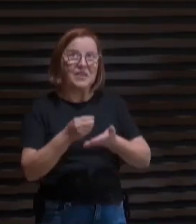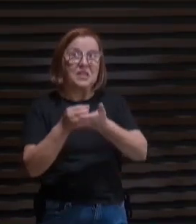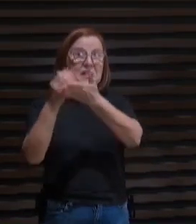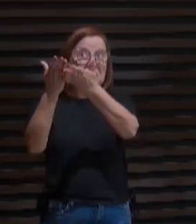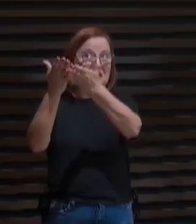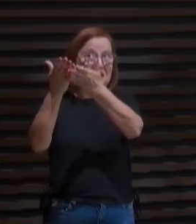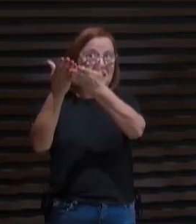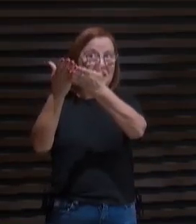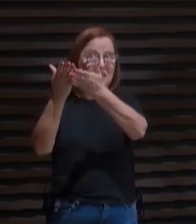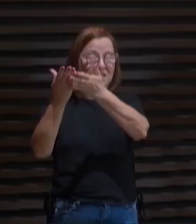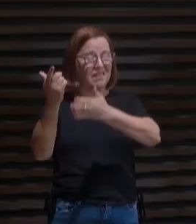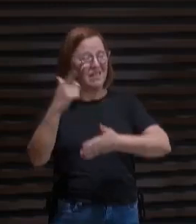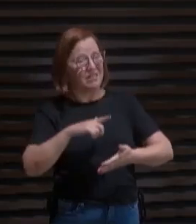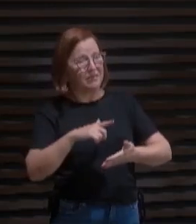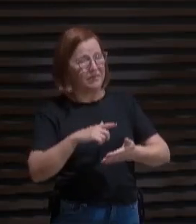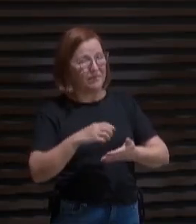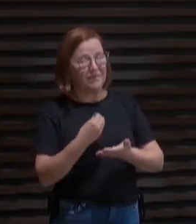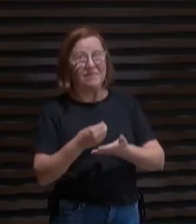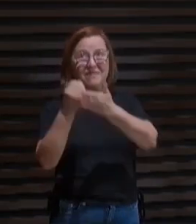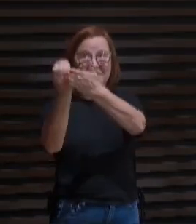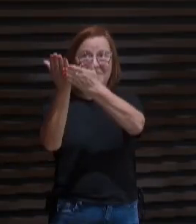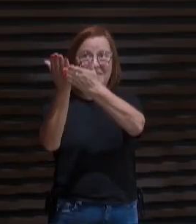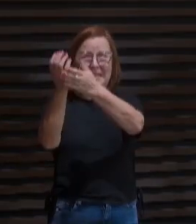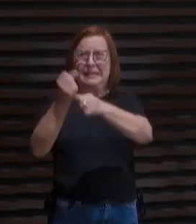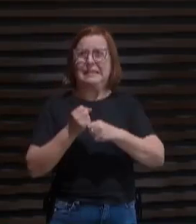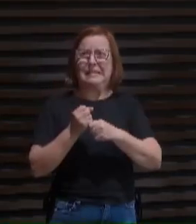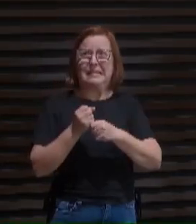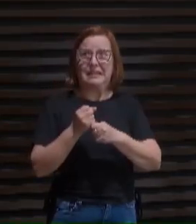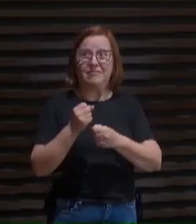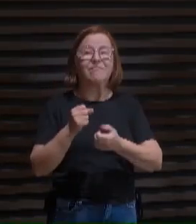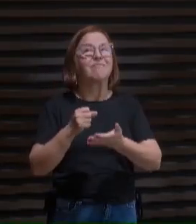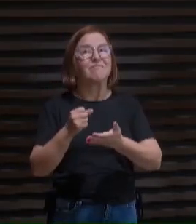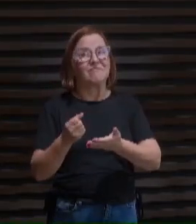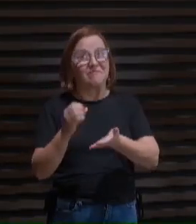novo, volta de novo, e entrega de novo. Até a hora que